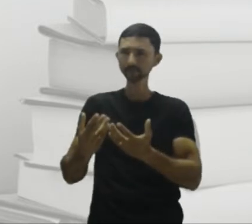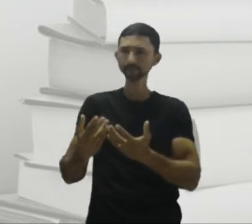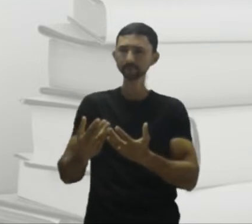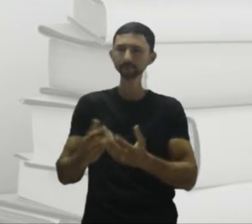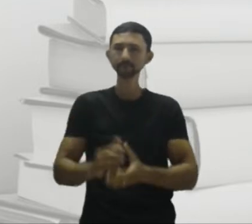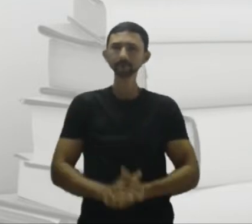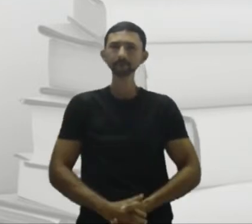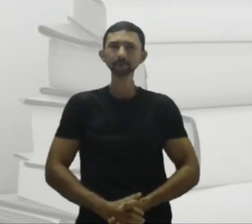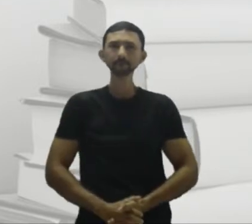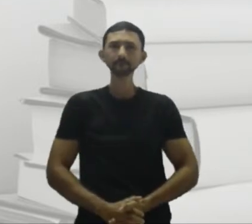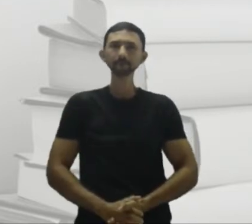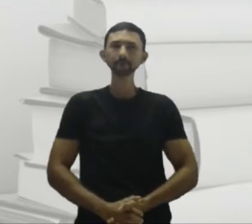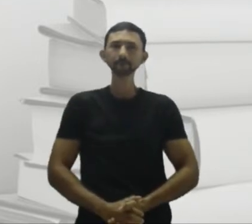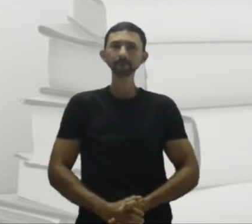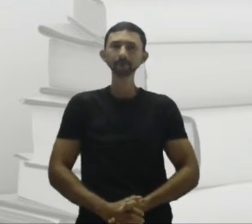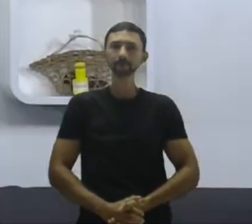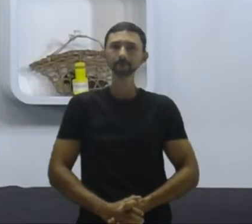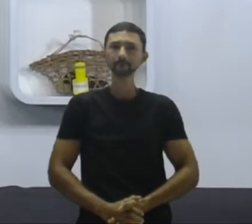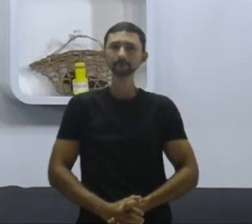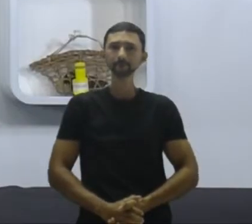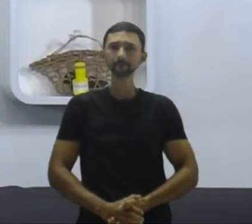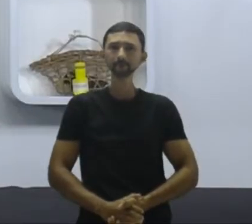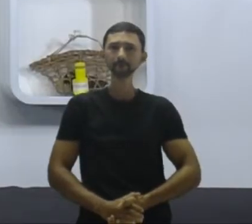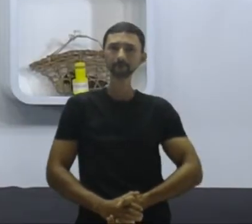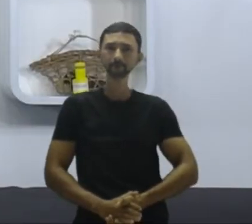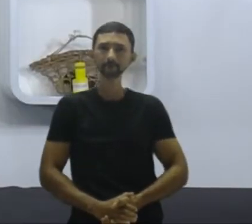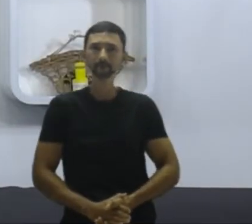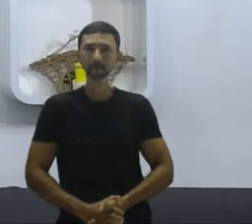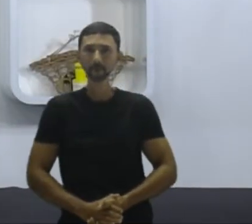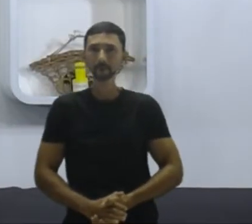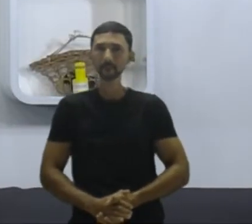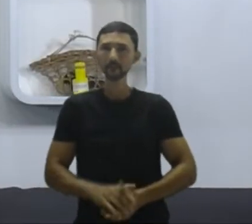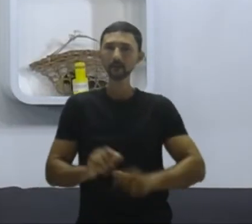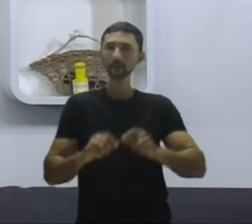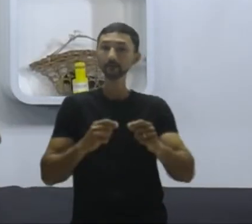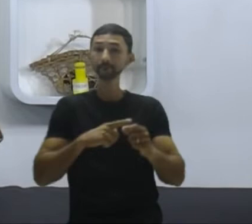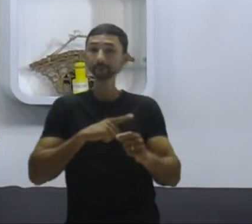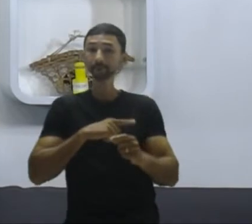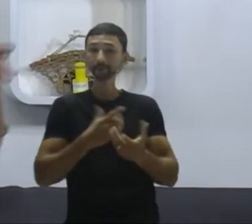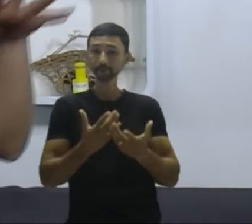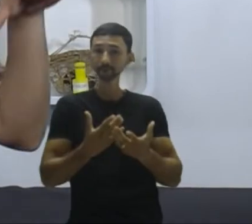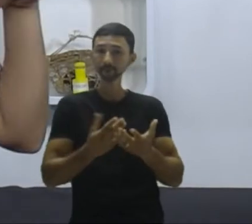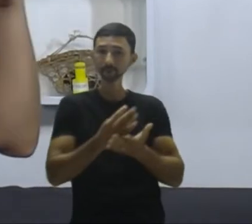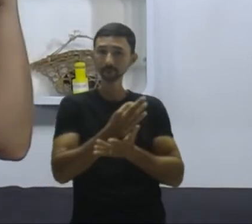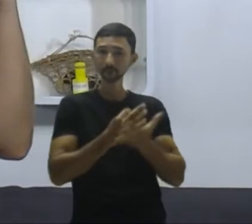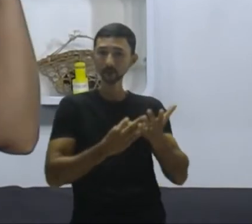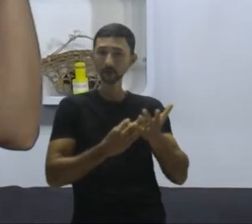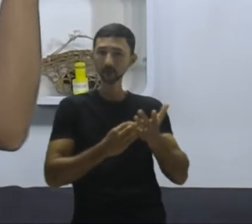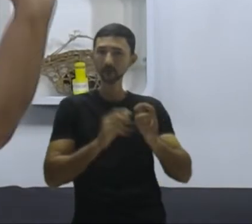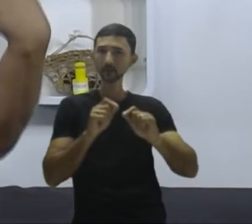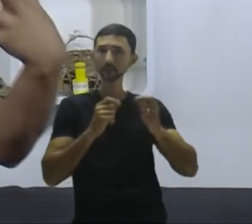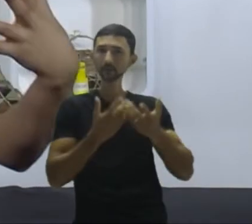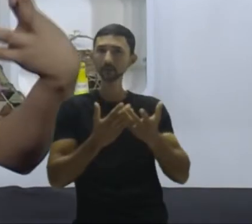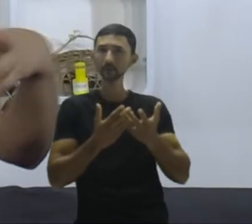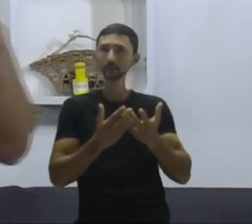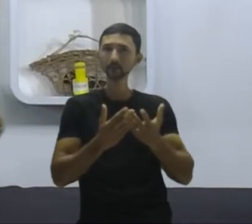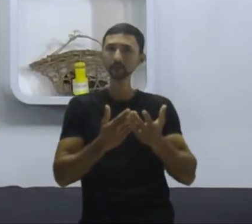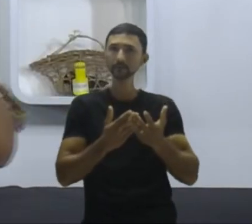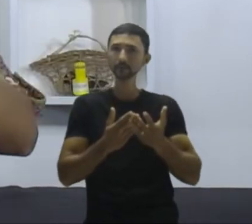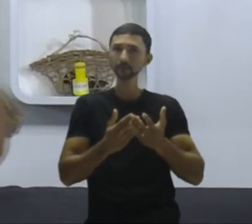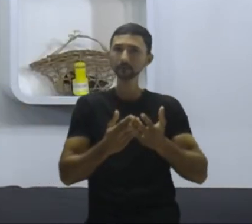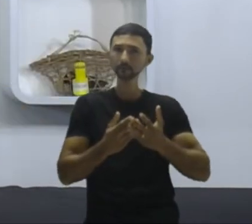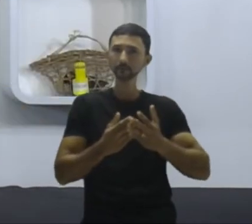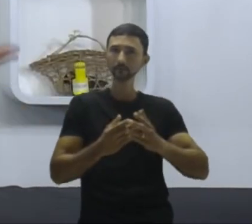Hipocrene. O que nós vamos ter? O que é que nós temos aqui, então? Nós temos a proposição. Ele